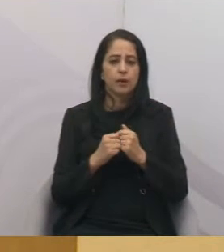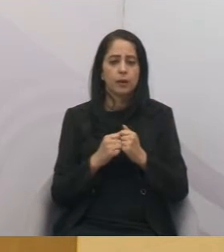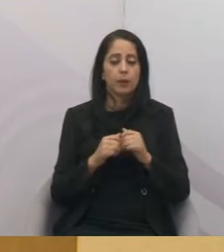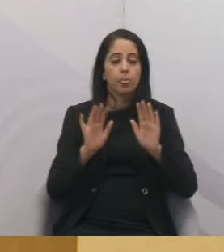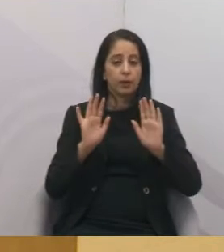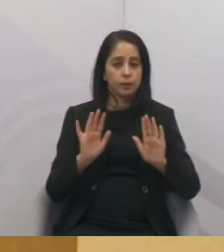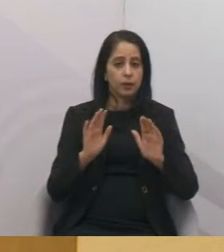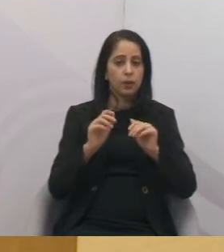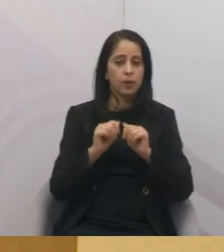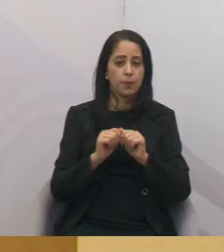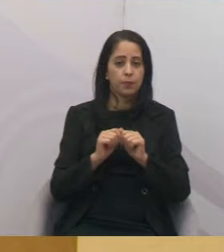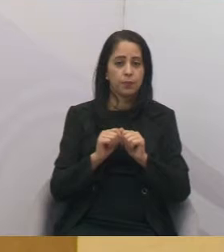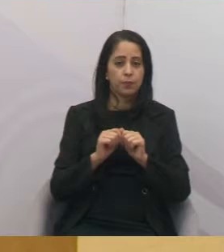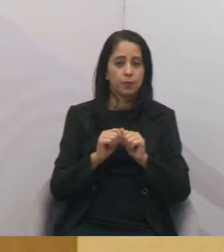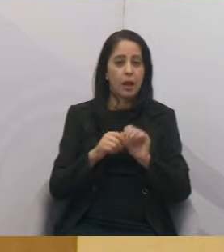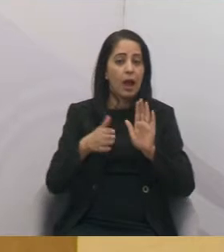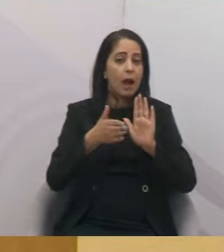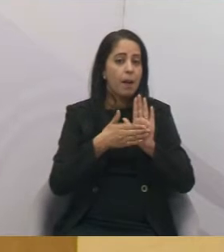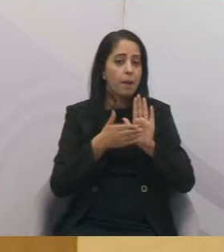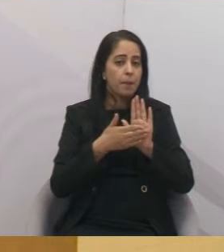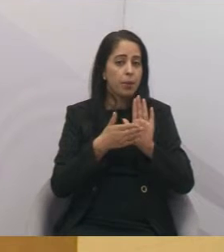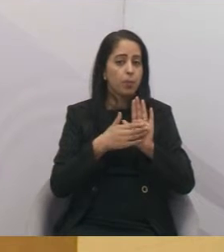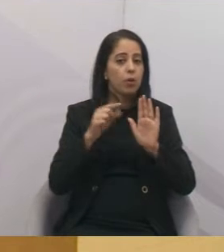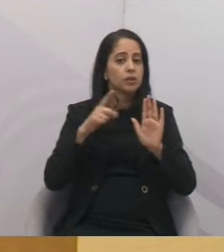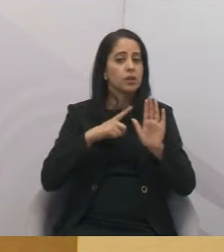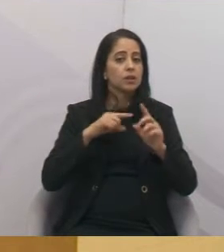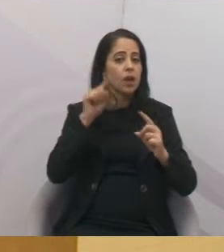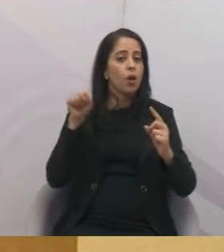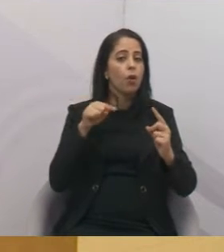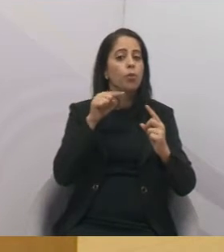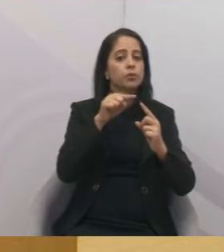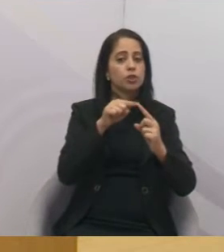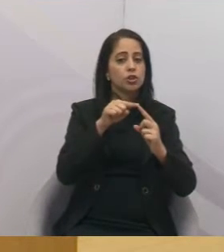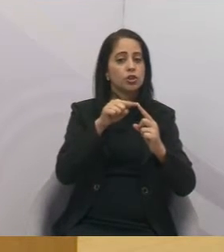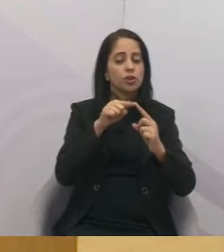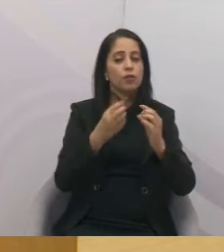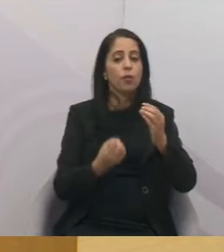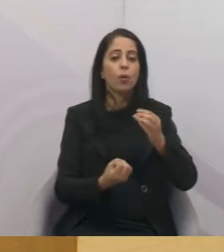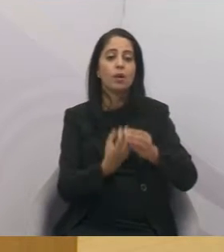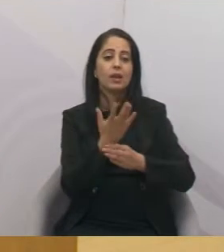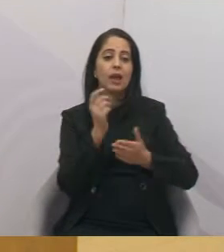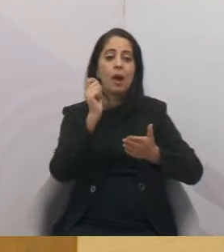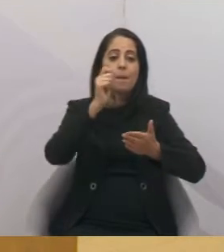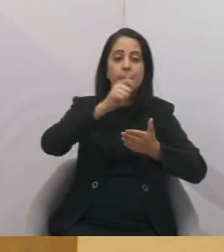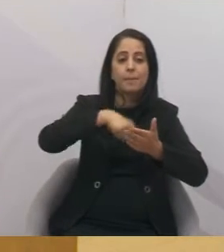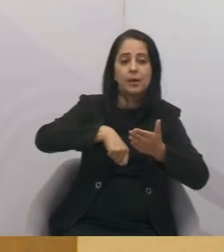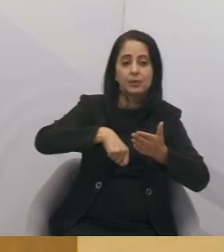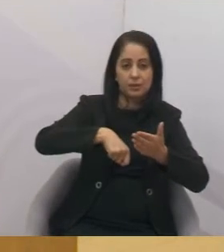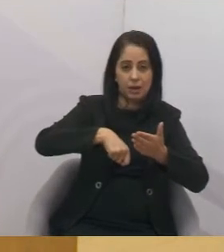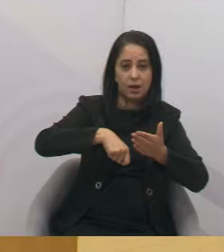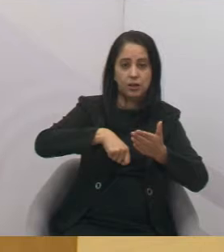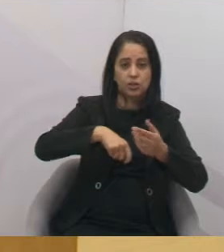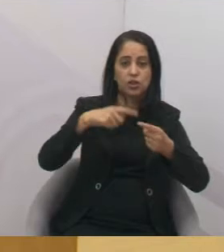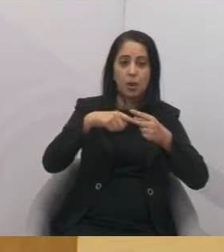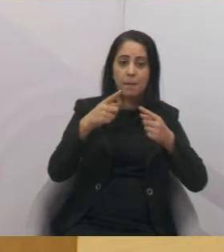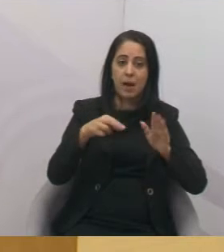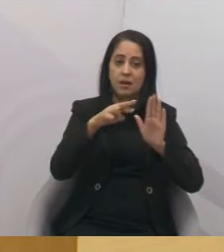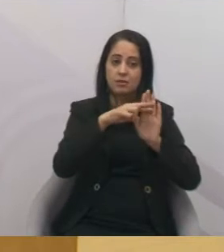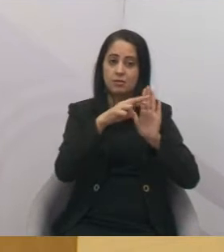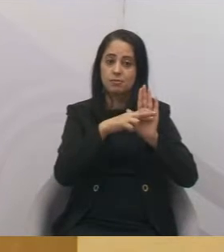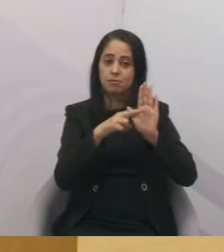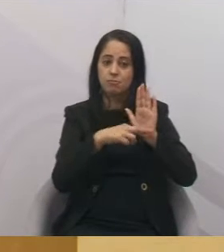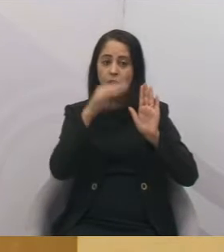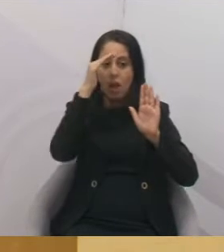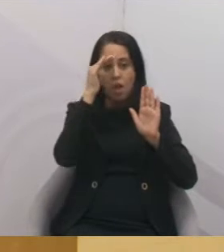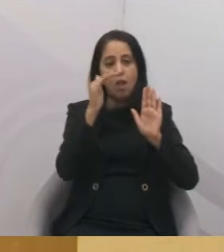Dessa forma, a proposta tem por finalidade implantar a taxa de licenciamento ambiental, atendendo aos ditames